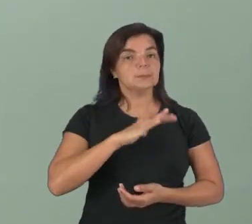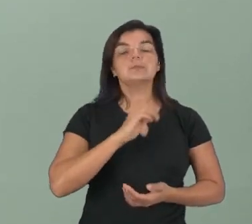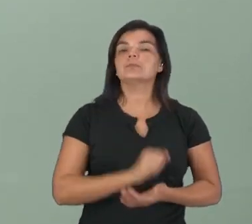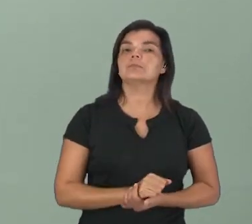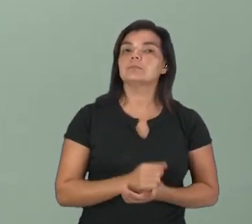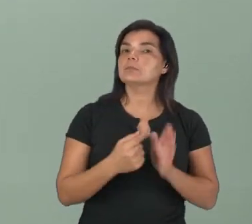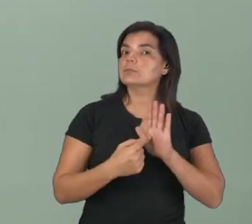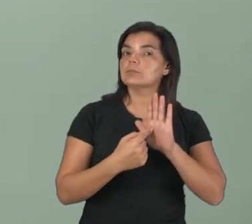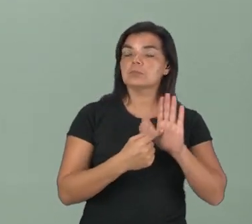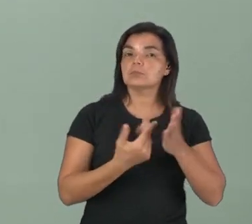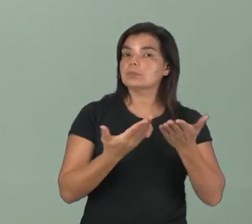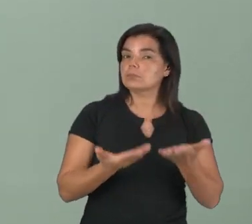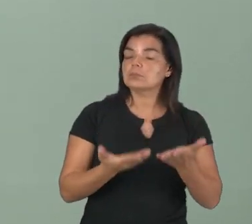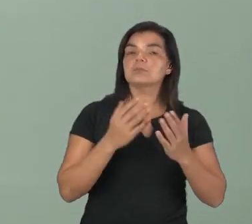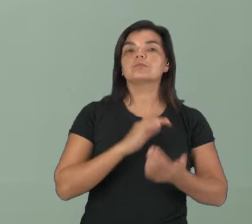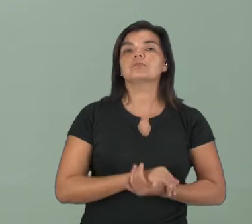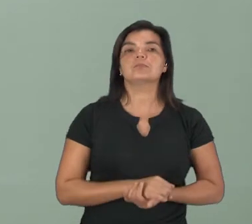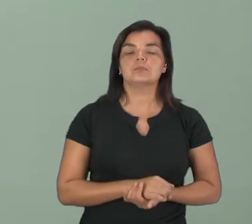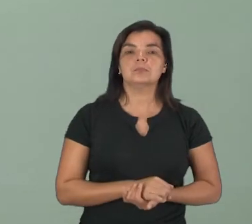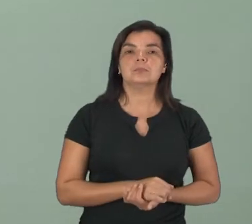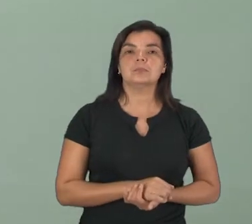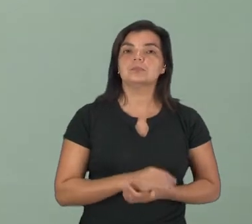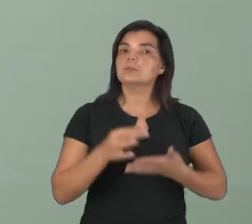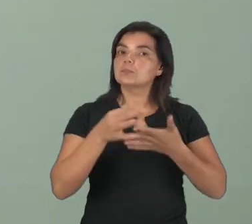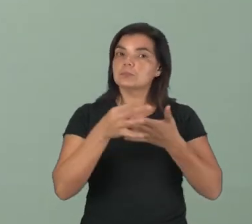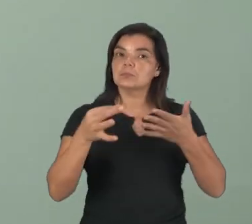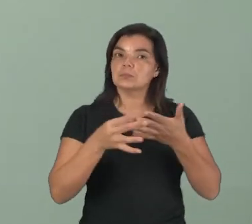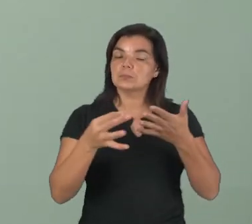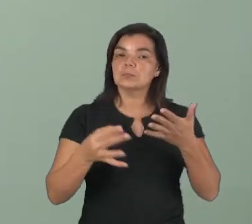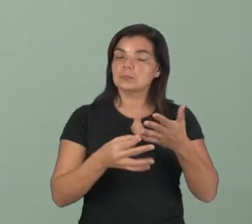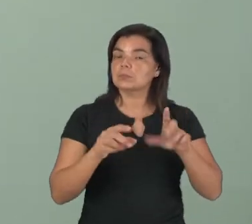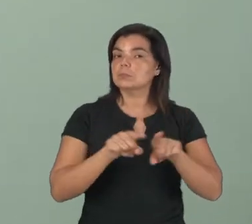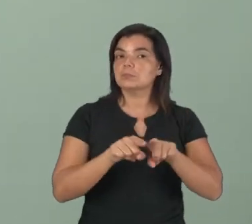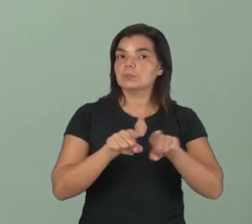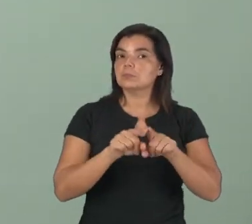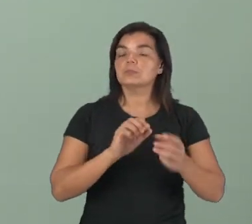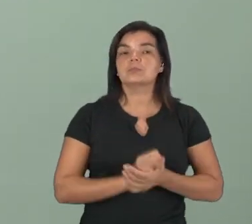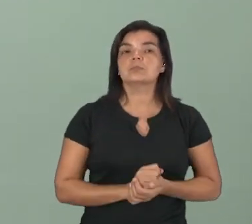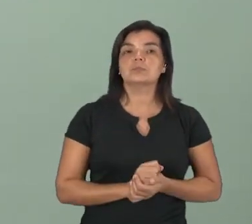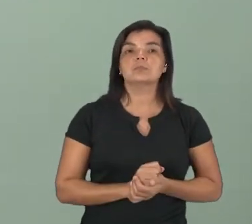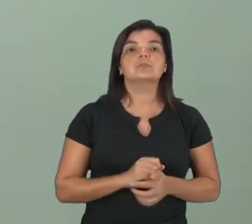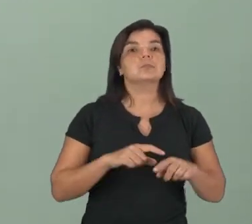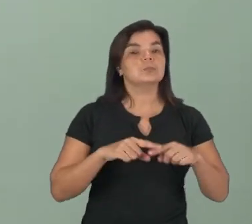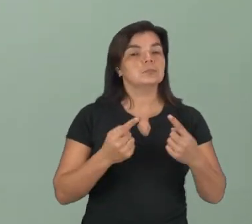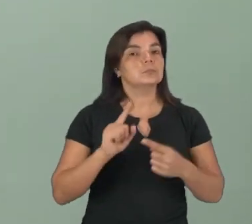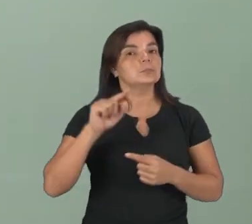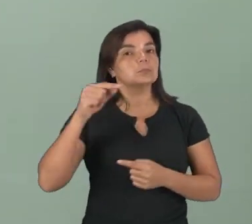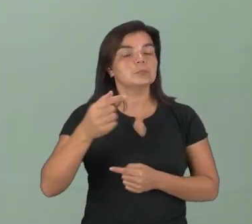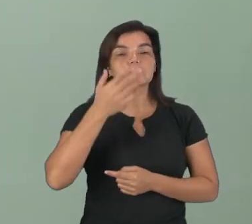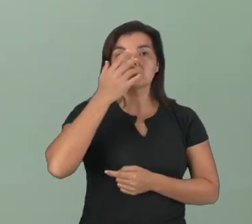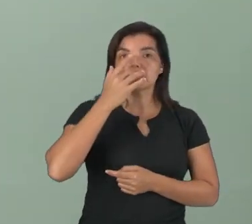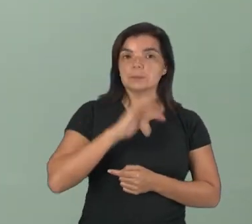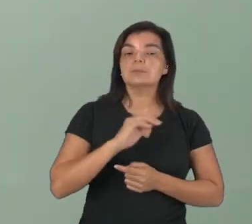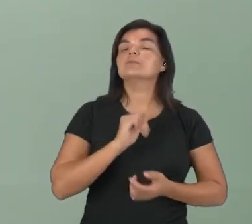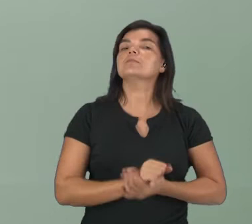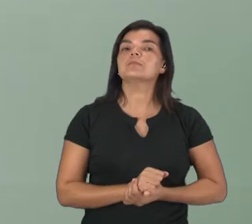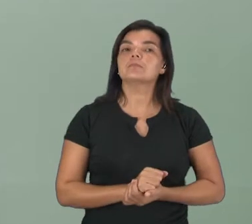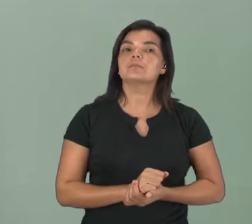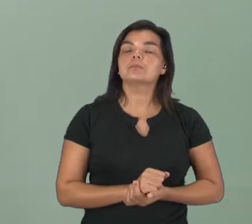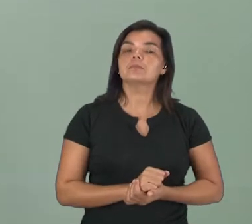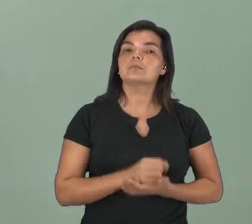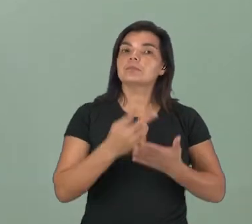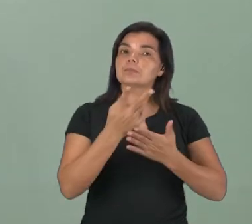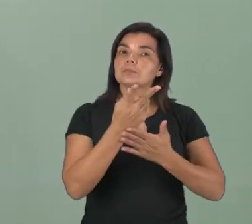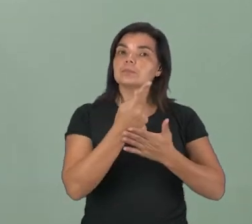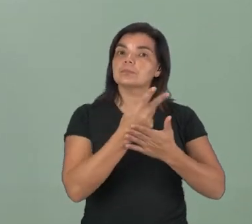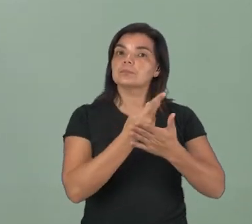não representaram através de elementos, colocando elementos numa maquete. As outras crianças, elas fizeram um